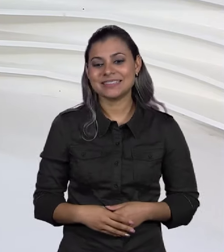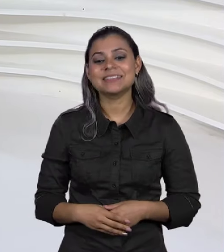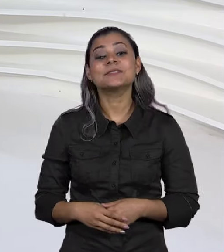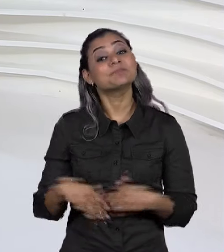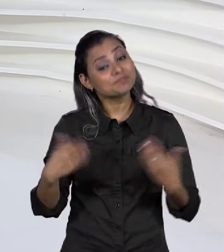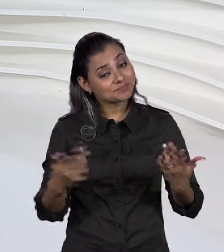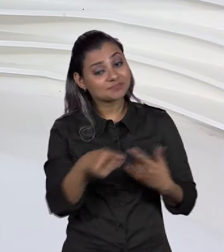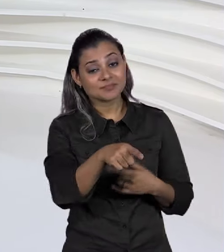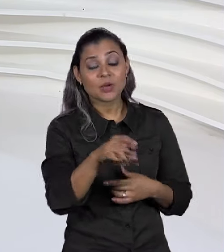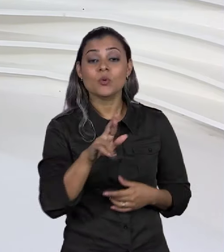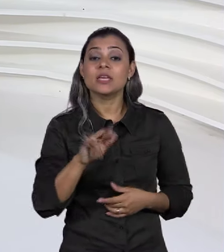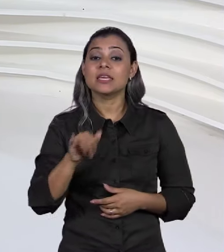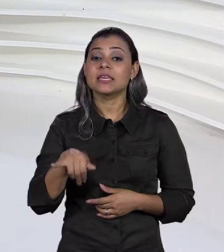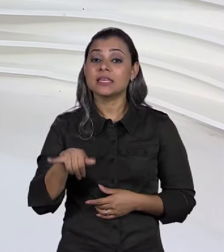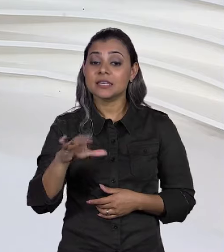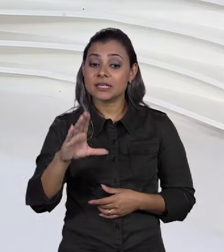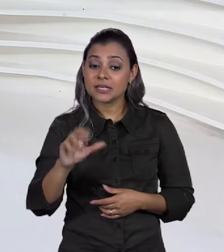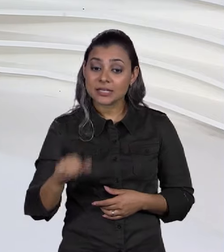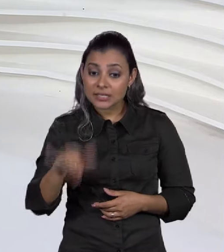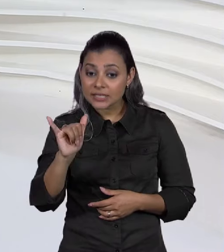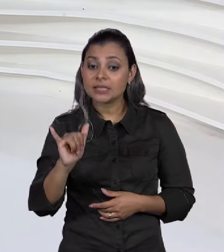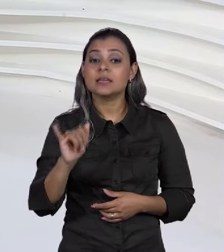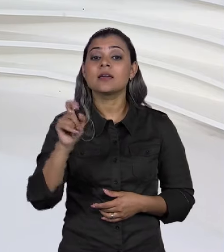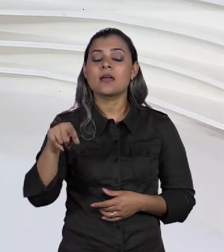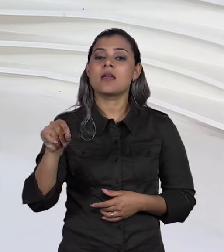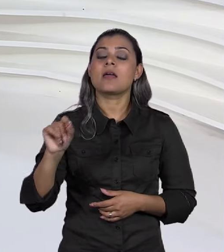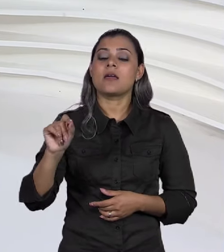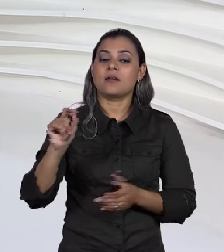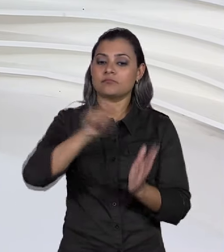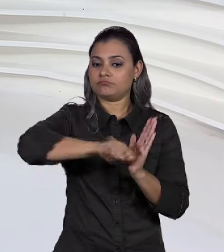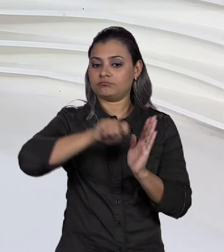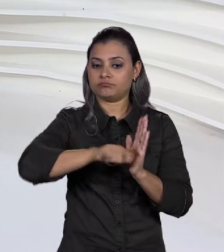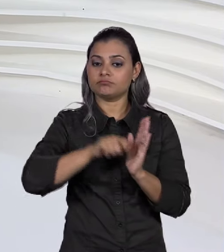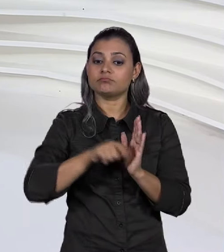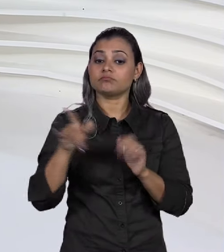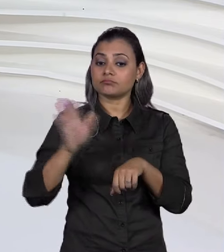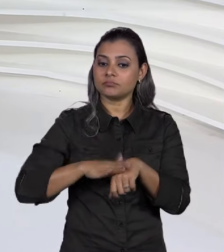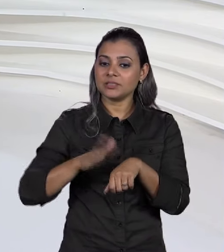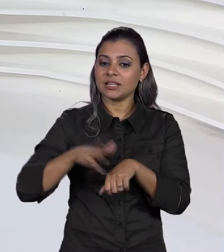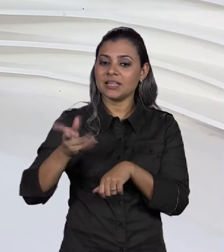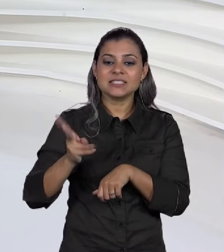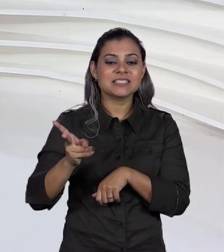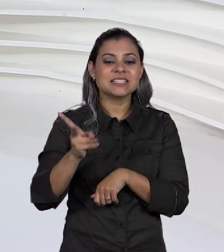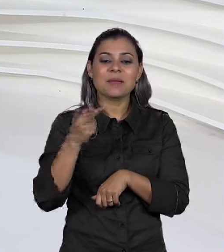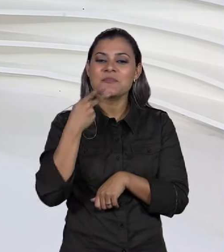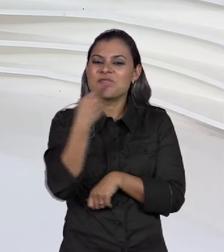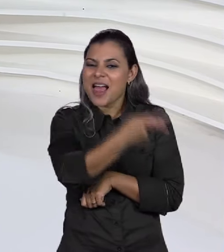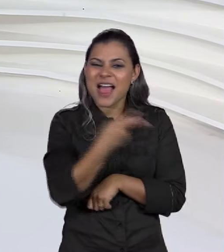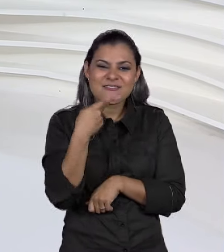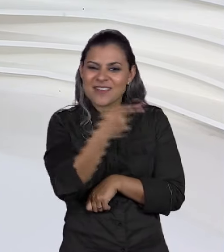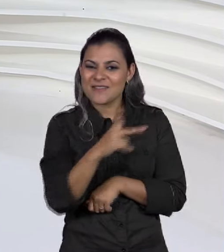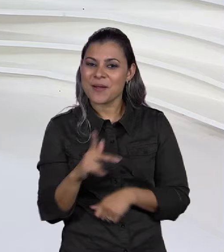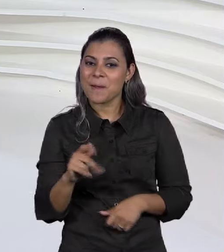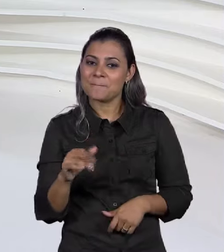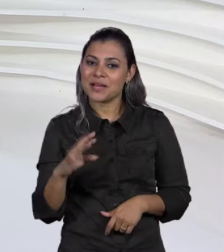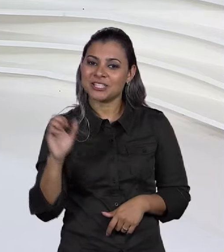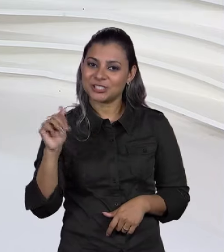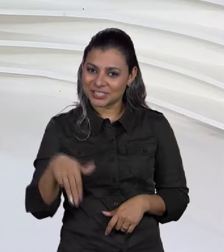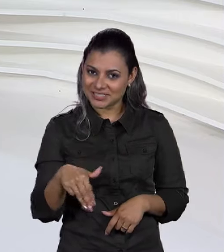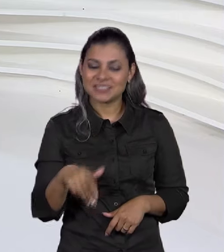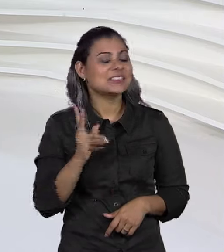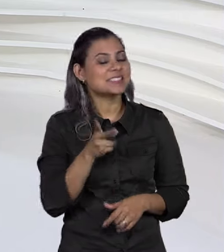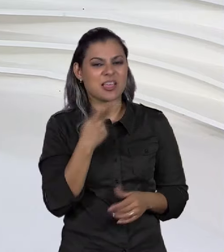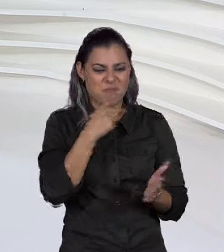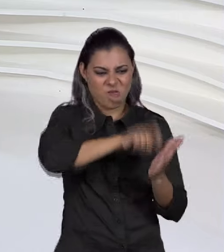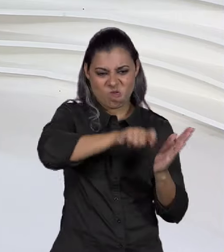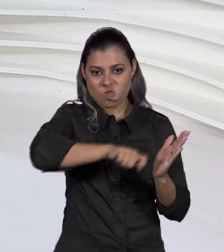O Rick Era a salvação do Pasquim, né? Ele que aguentava o Pasquim, coitado. Mas aí